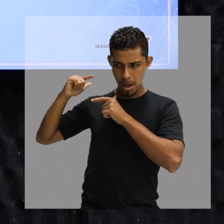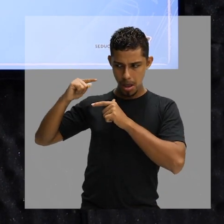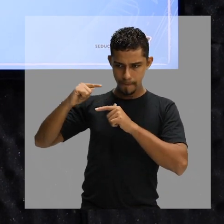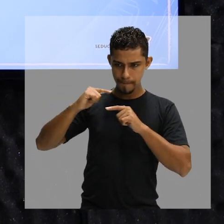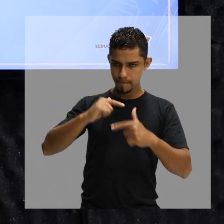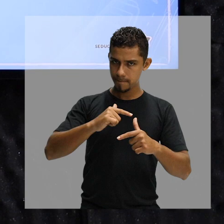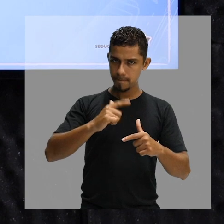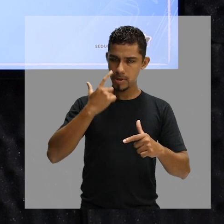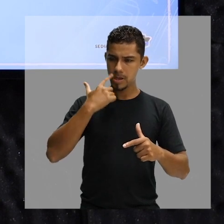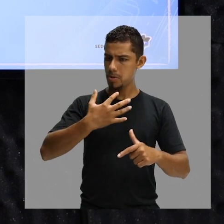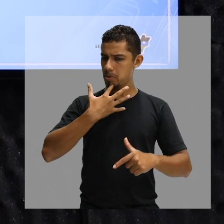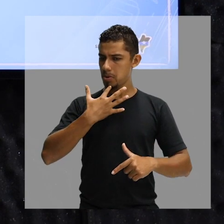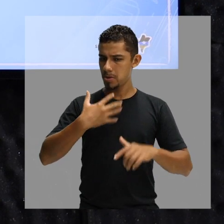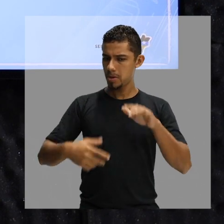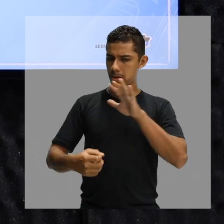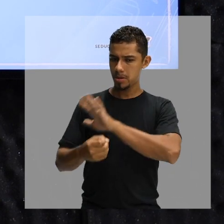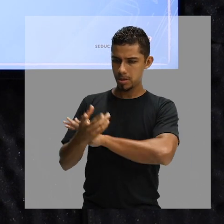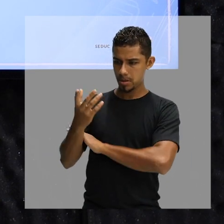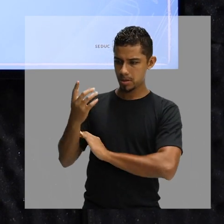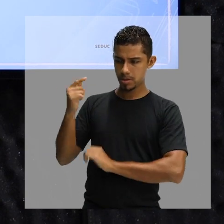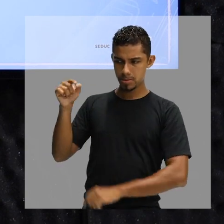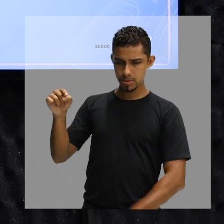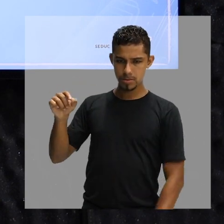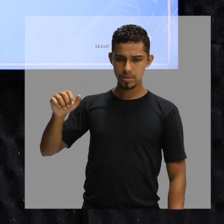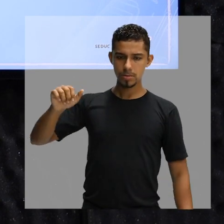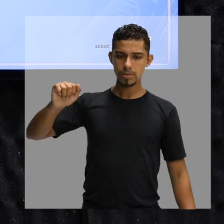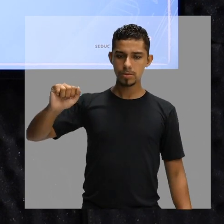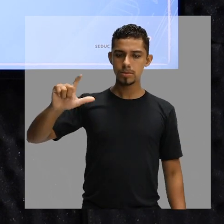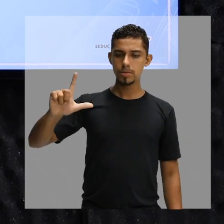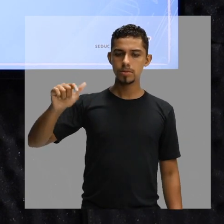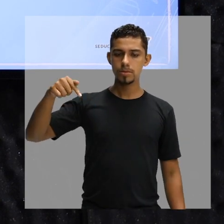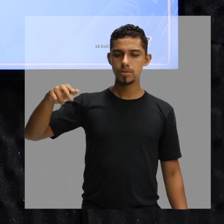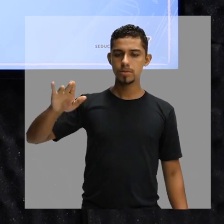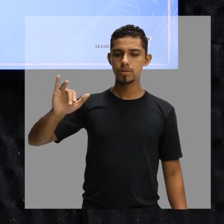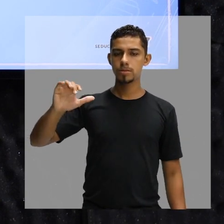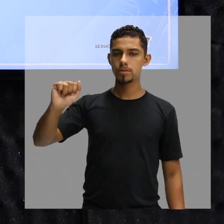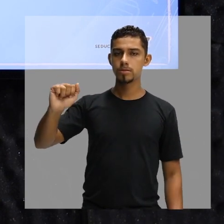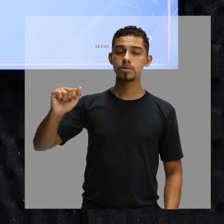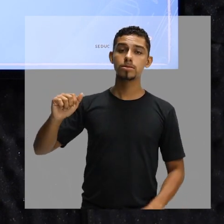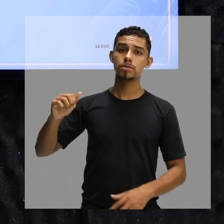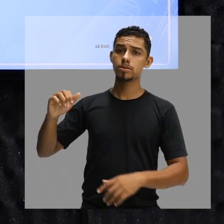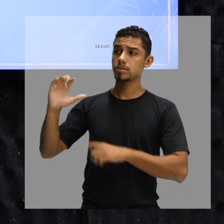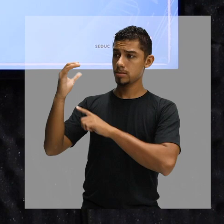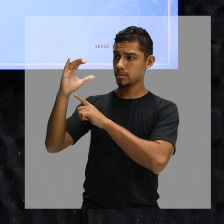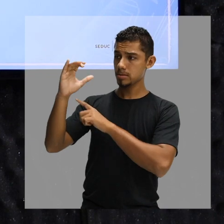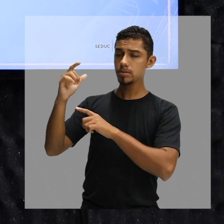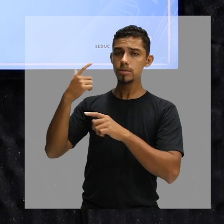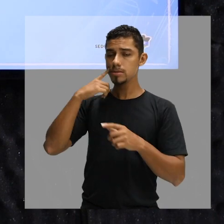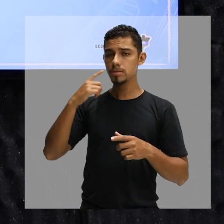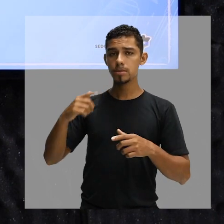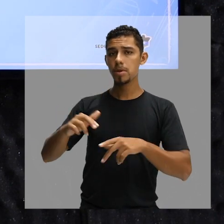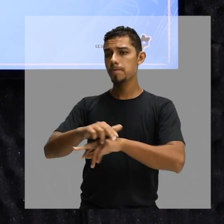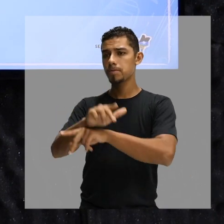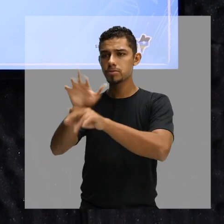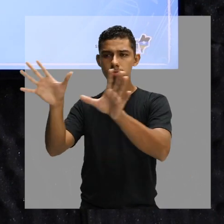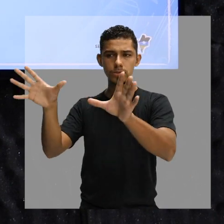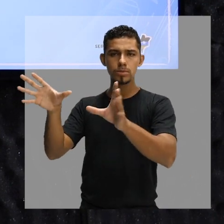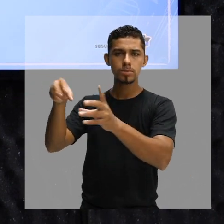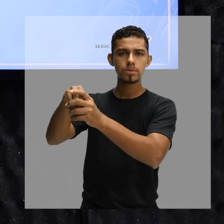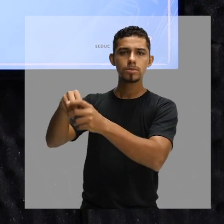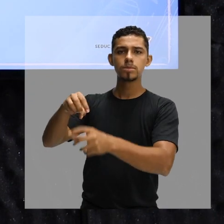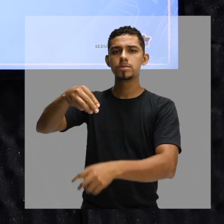conhecido por ter dado origem à alquimia. Tá? A alquimia ali virou até uma ciência mais ligada ao misticismo com o tempo.